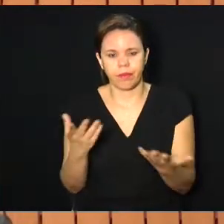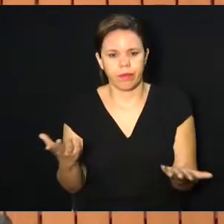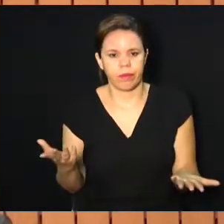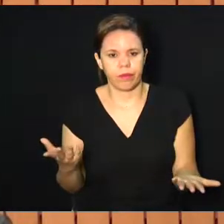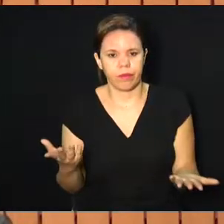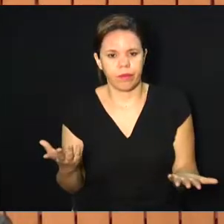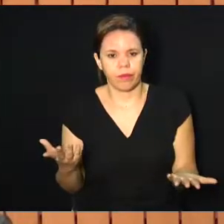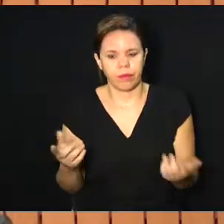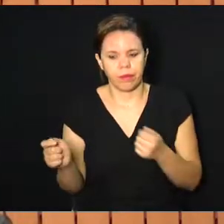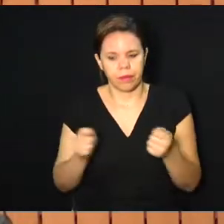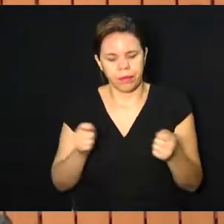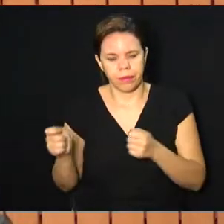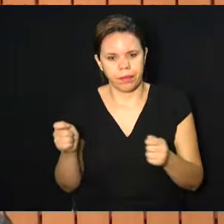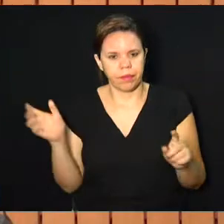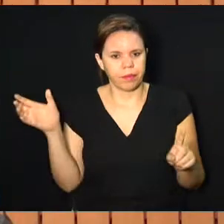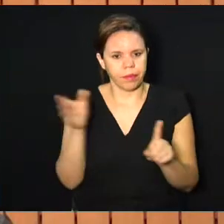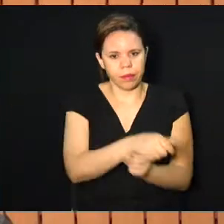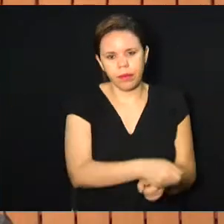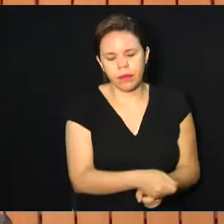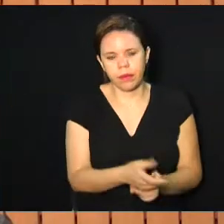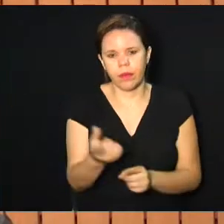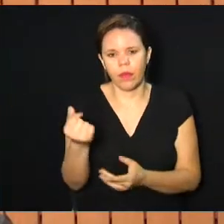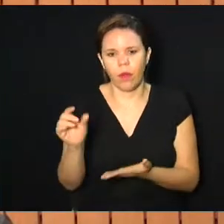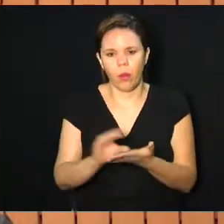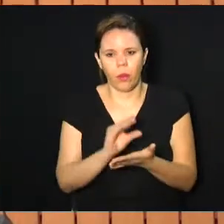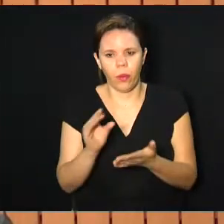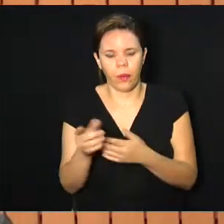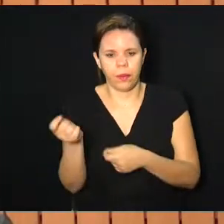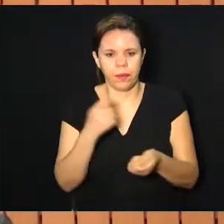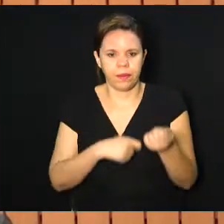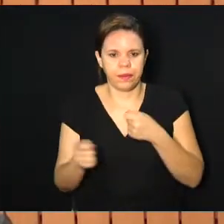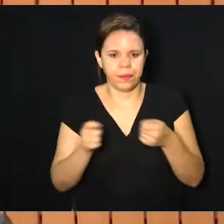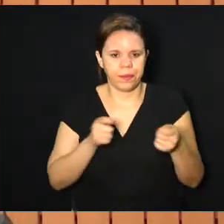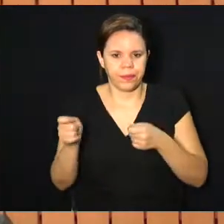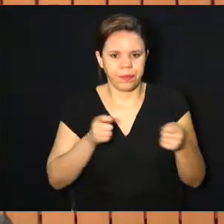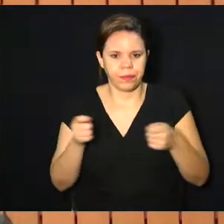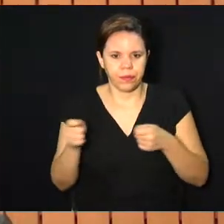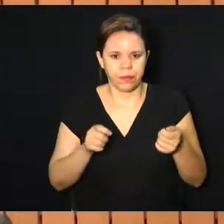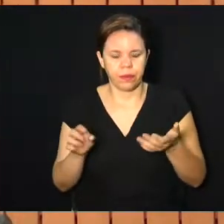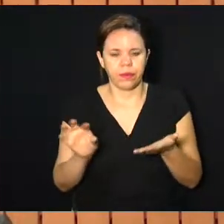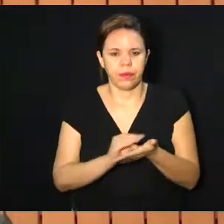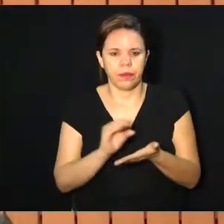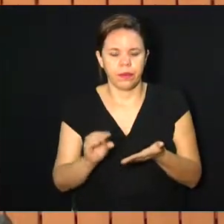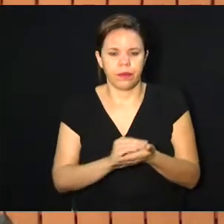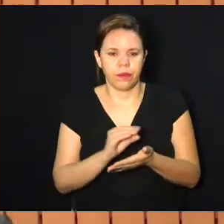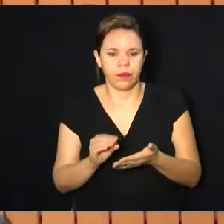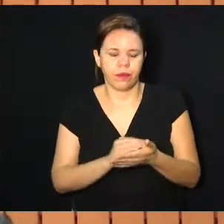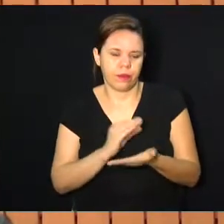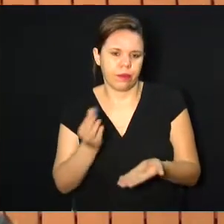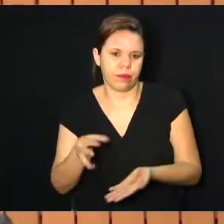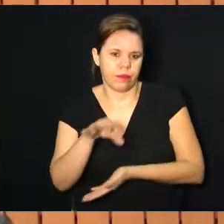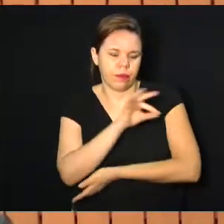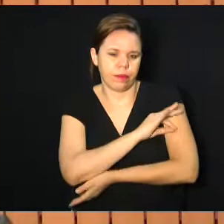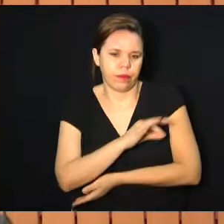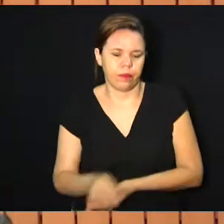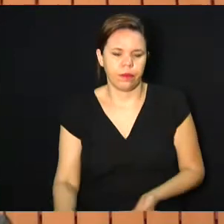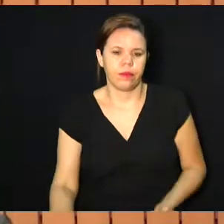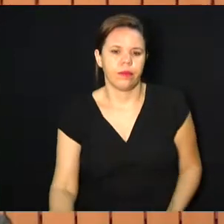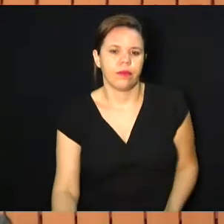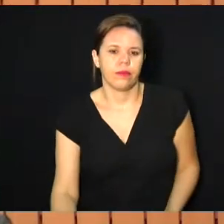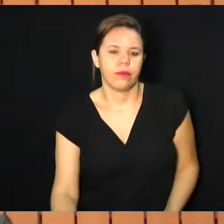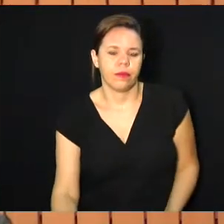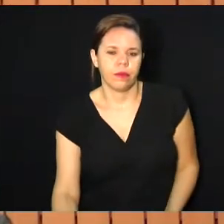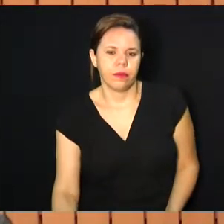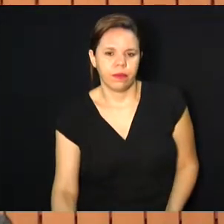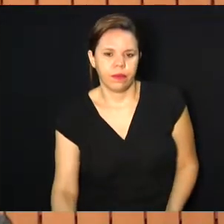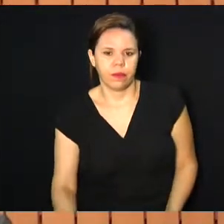elas dominarem também a circulação de dinheiros do serviço, né? Dinheiro que é uma remuneração que ela deveria receber do poder público, enfim, do usuário,